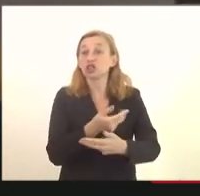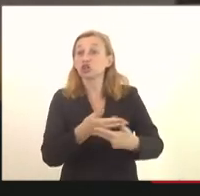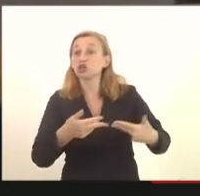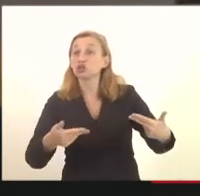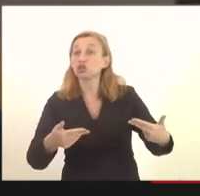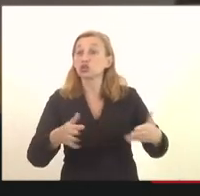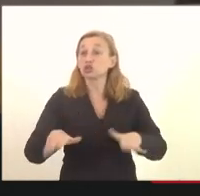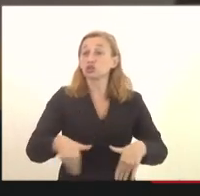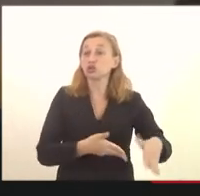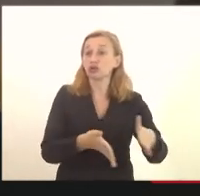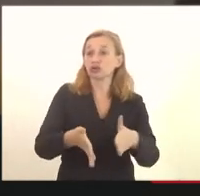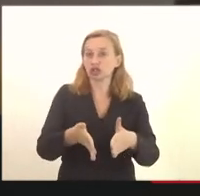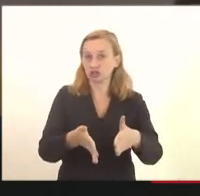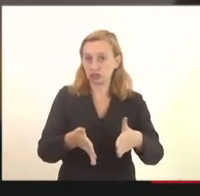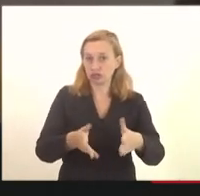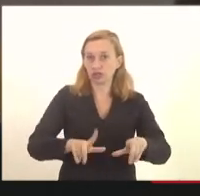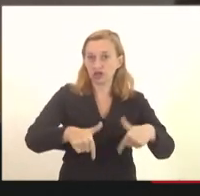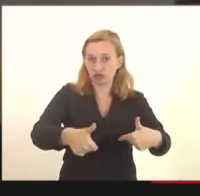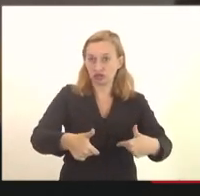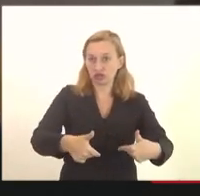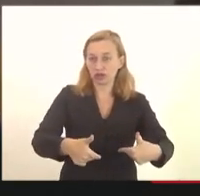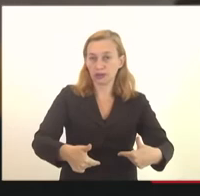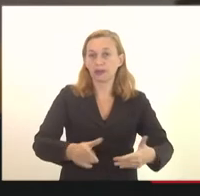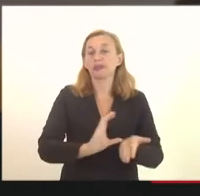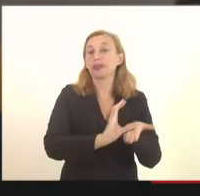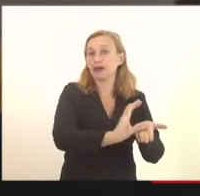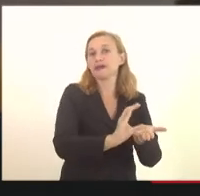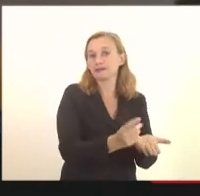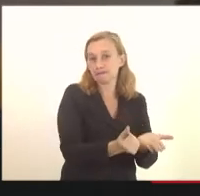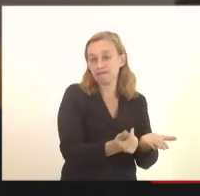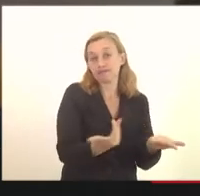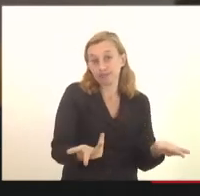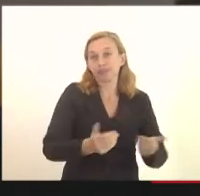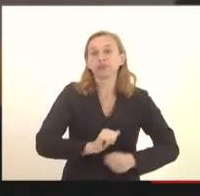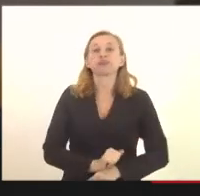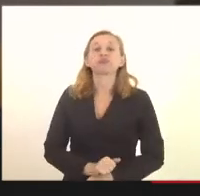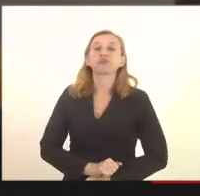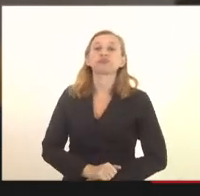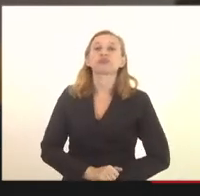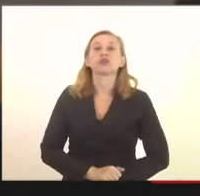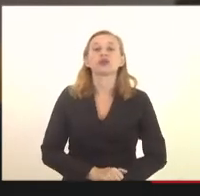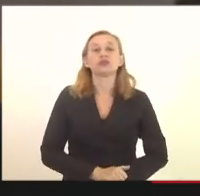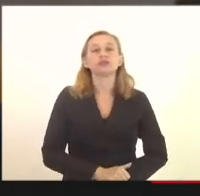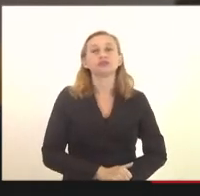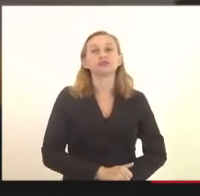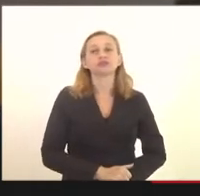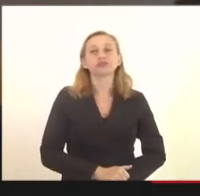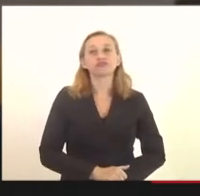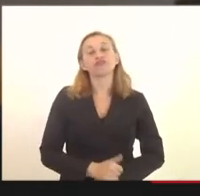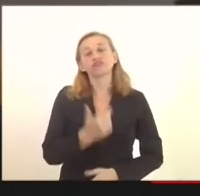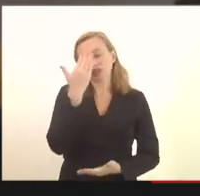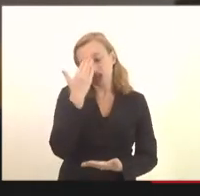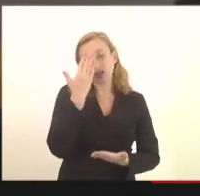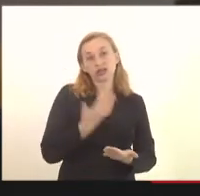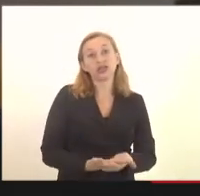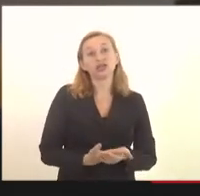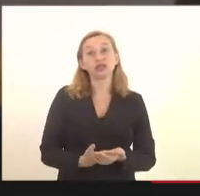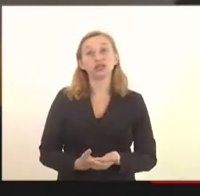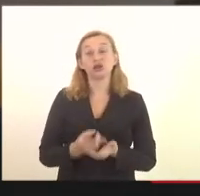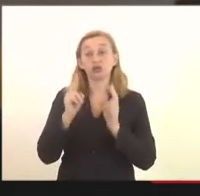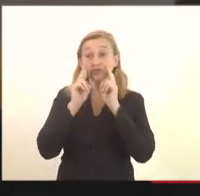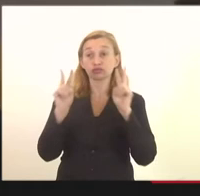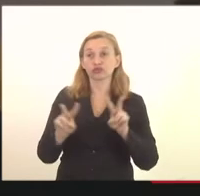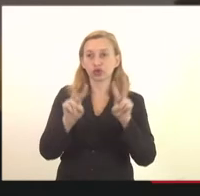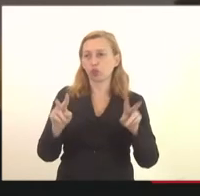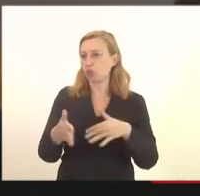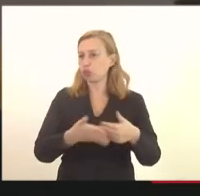pelo maior tempo possível, para continuar gerando recursos e recuperando o investimento. Mas eu acredito, do ponto de vista genérico, qualquer